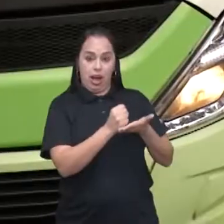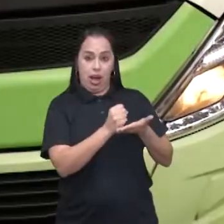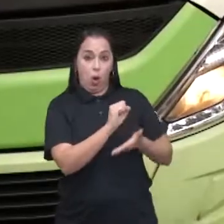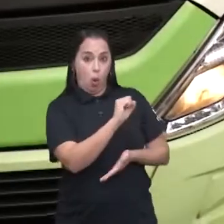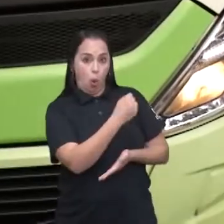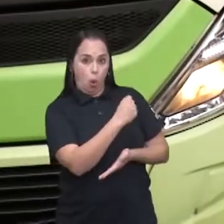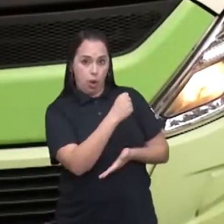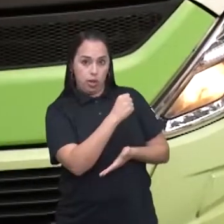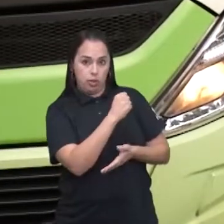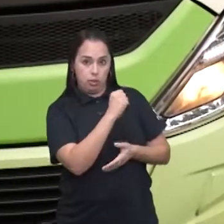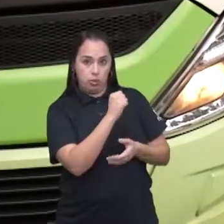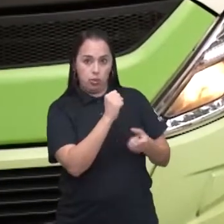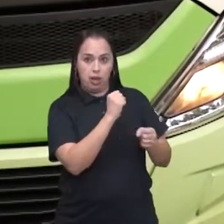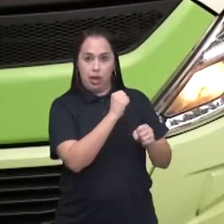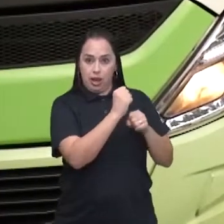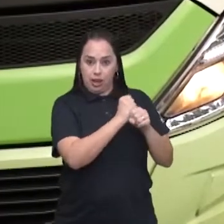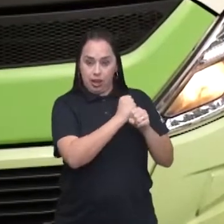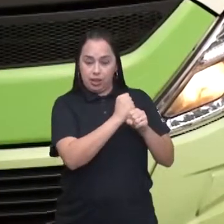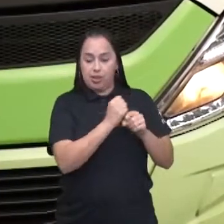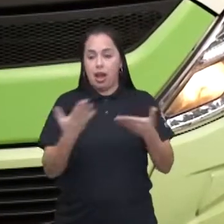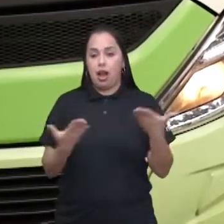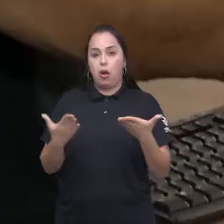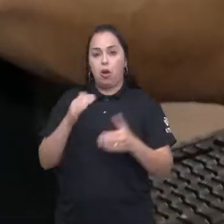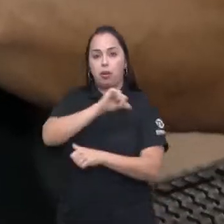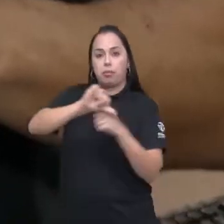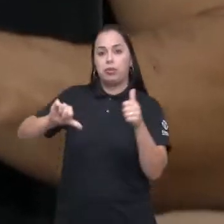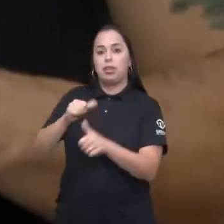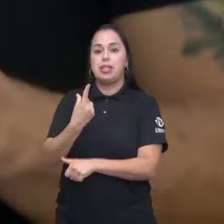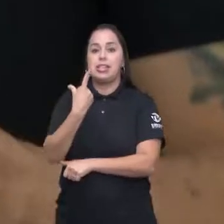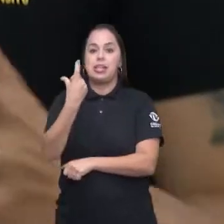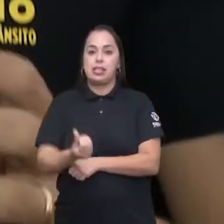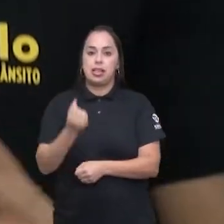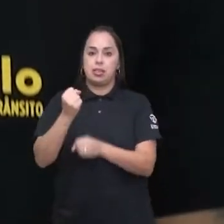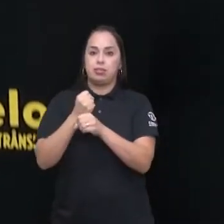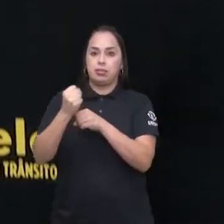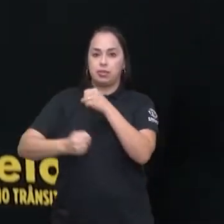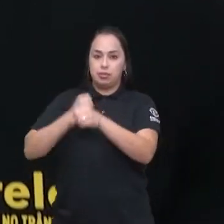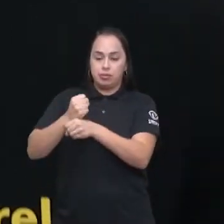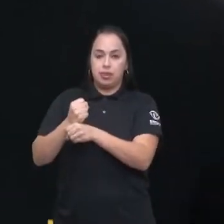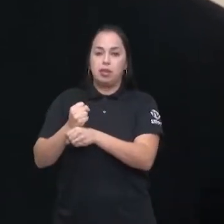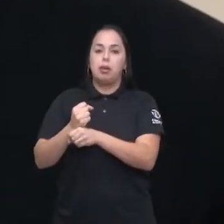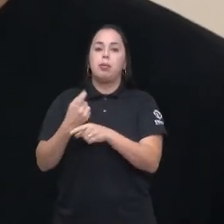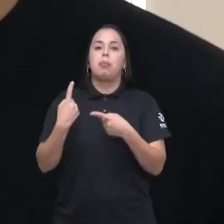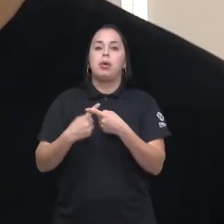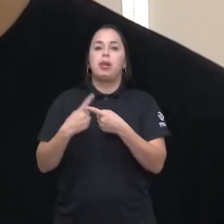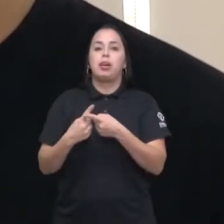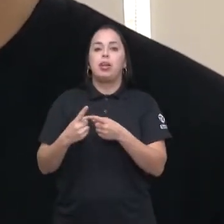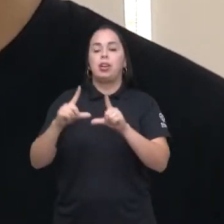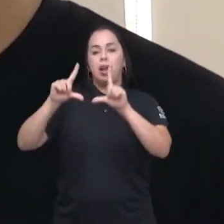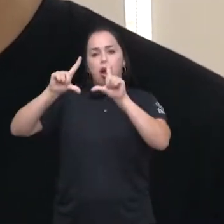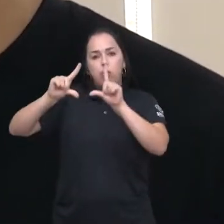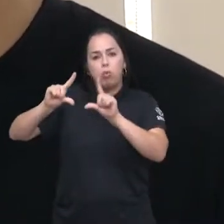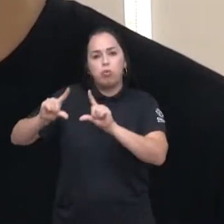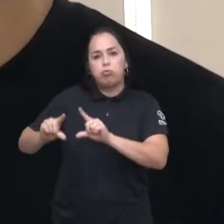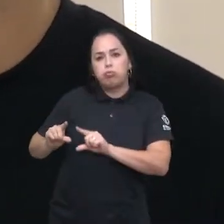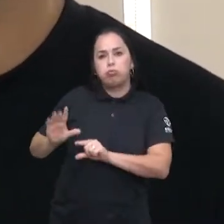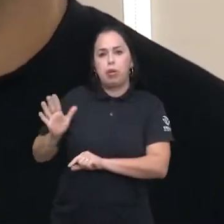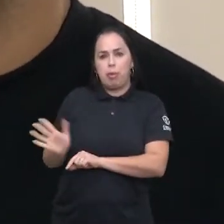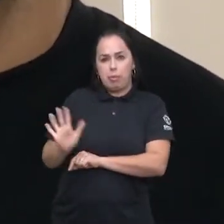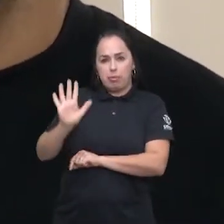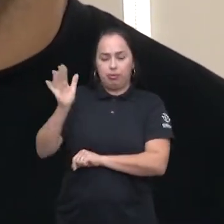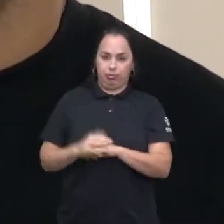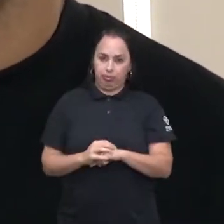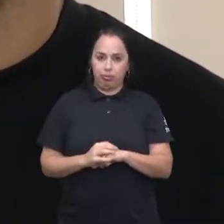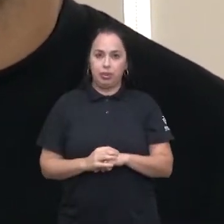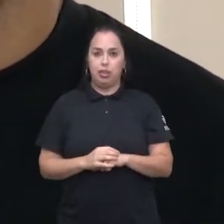nova empresa passando de 8 para 16 anos de acordo com o secretário esta medida pode diminuir o custo da